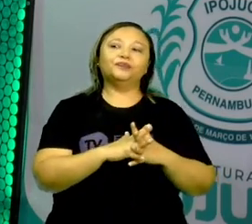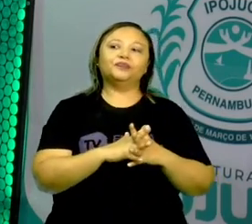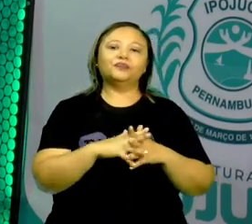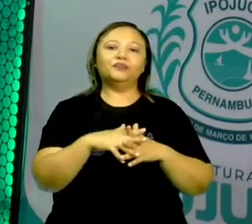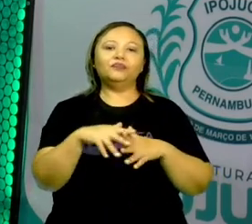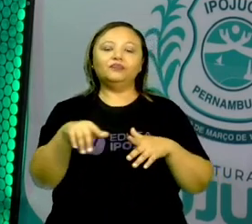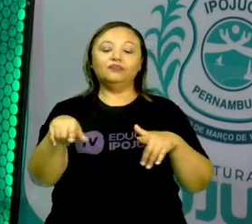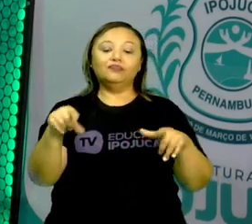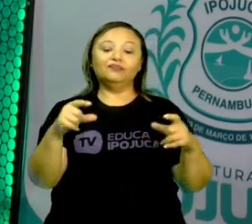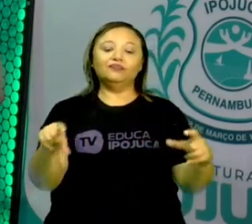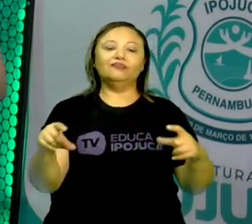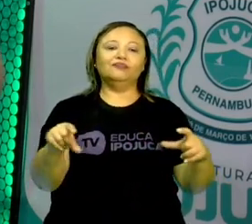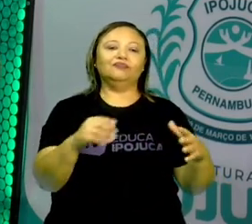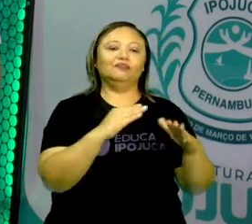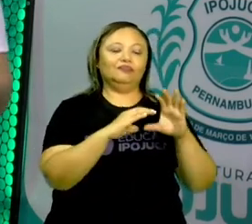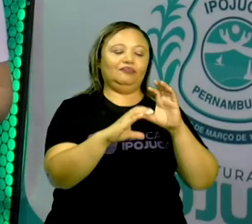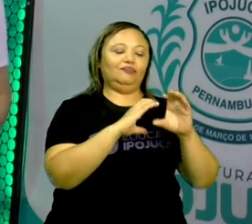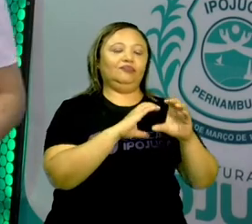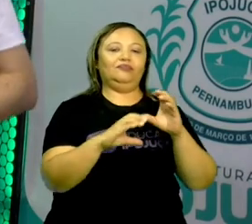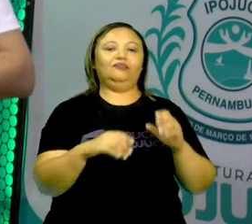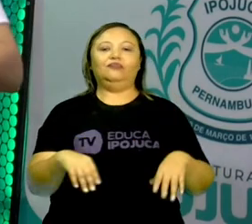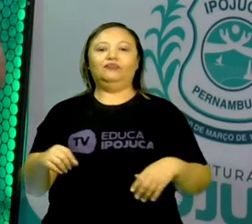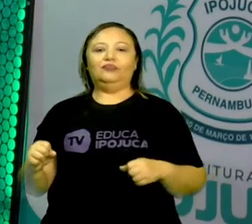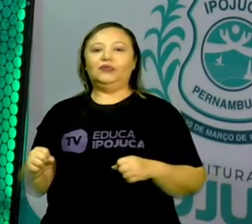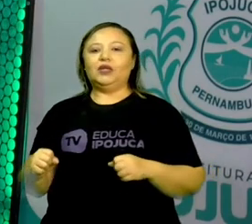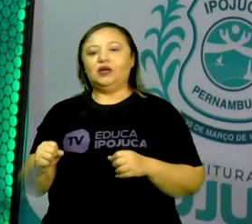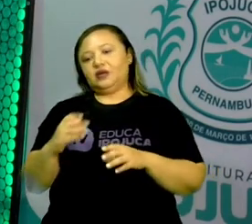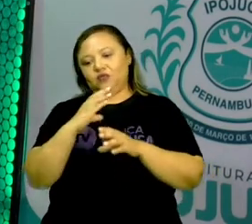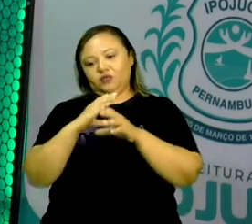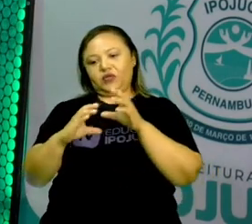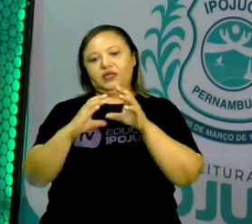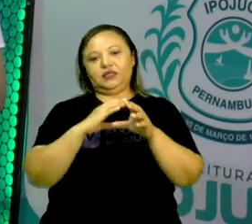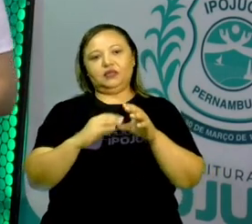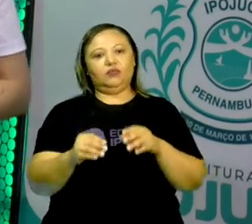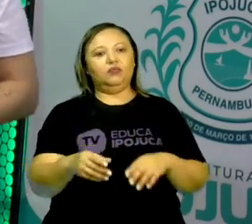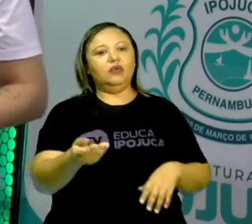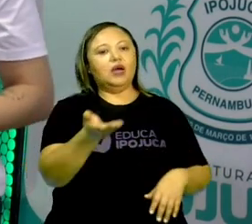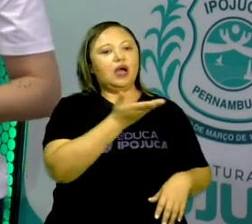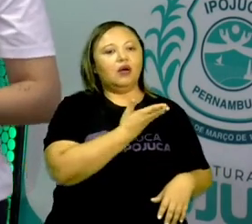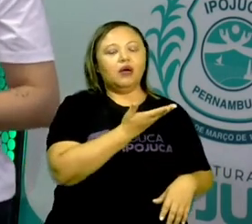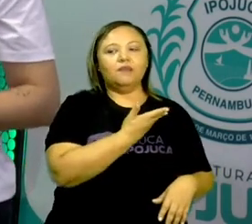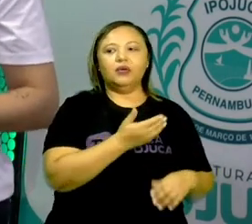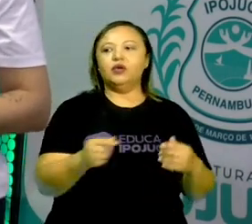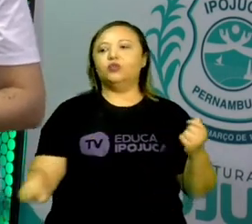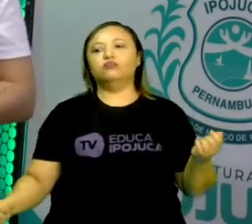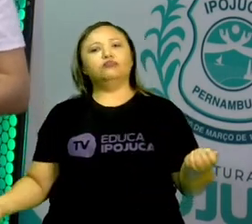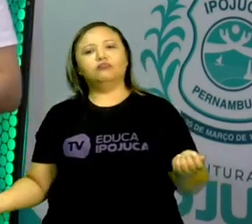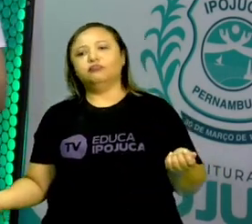Aquela situação comunicativa me permite um uso menos